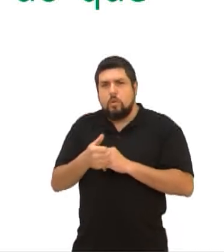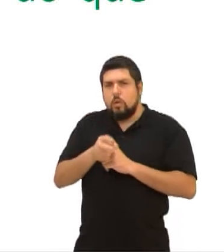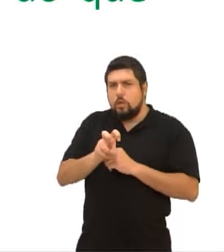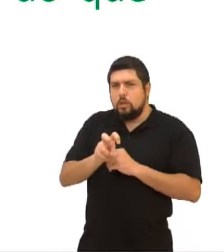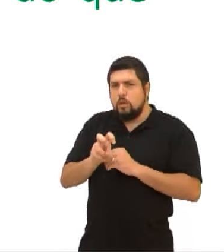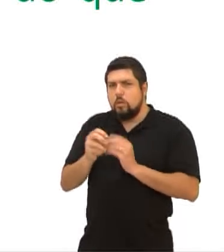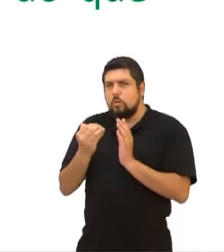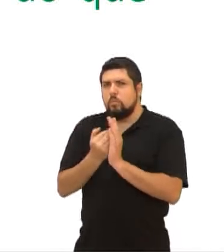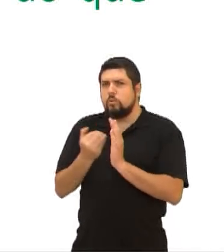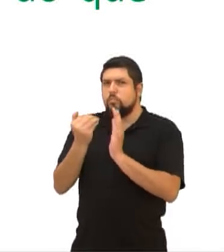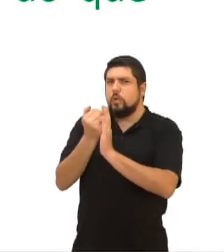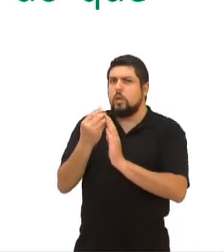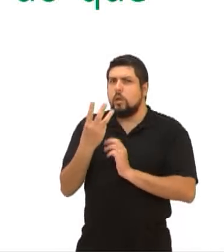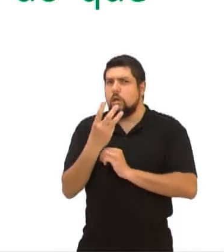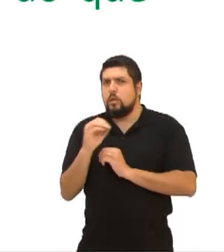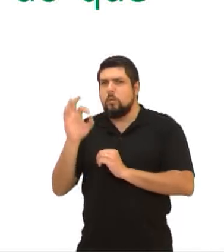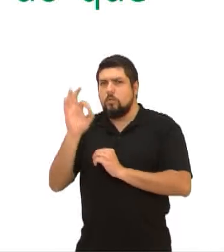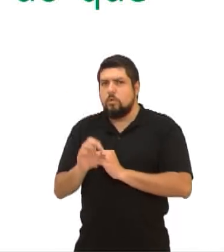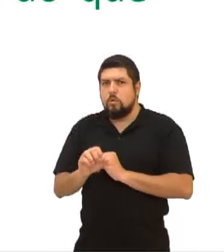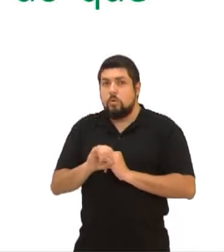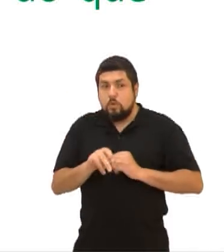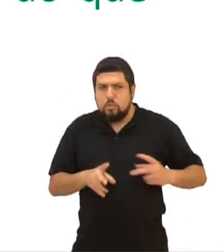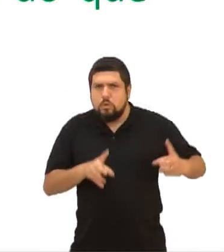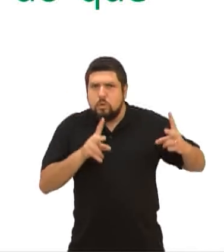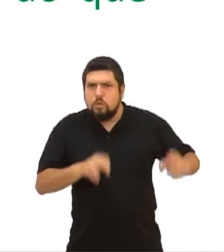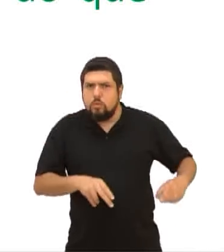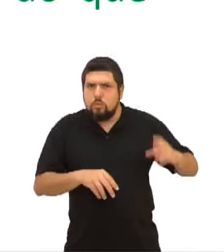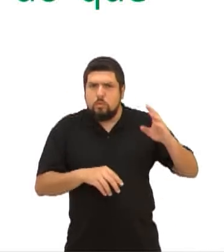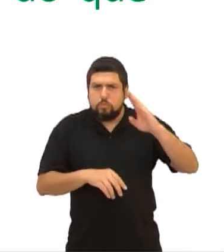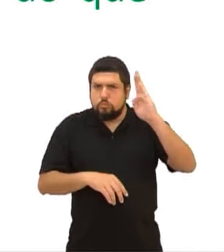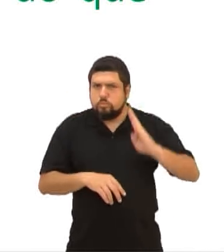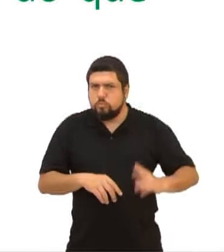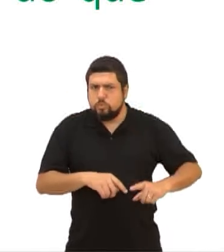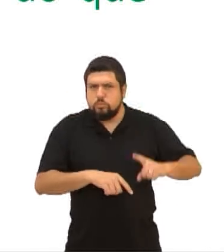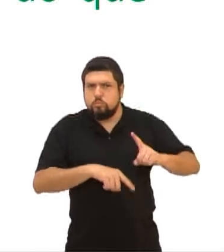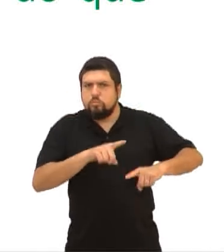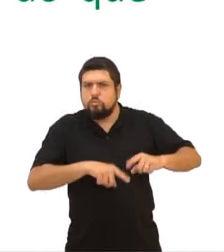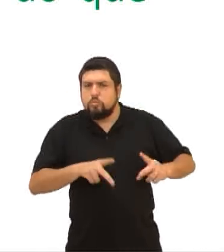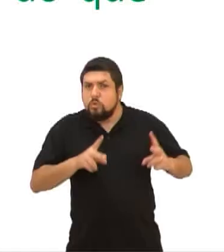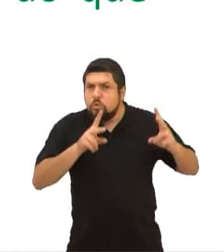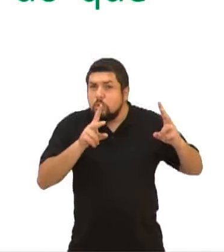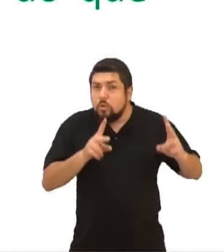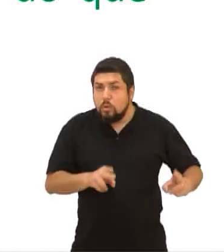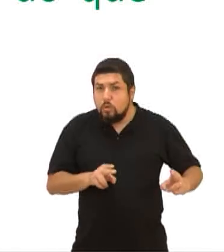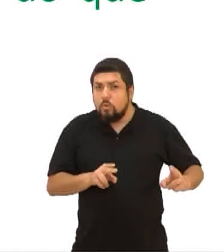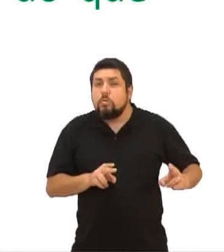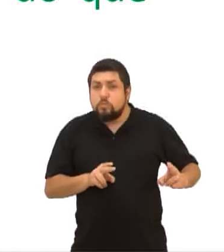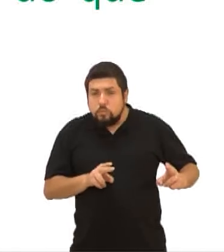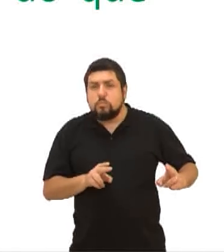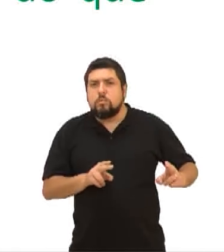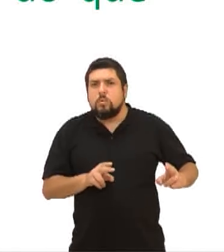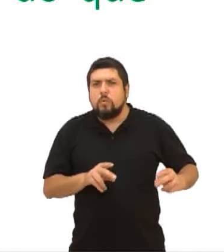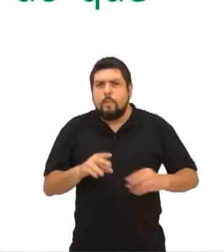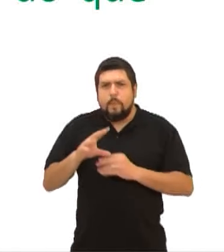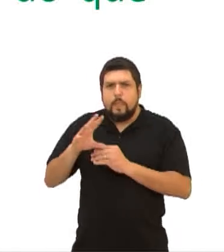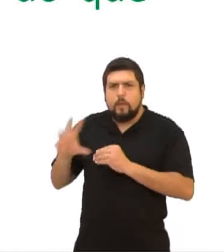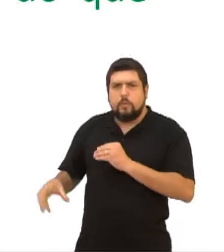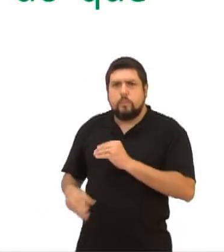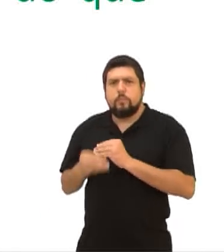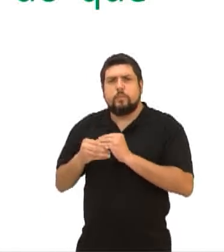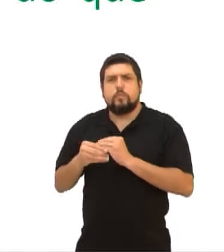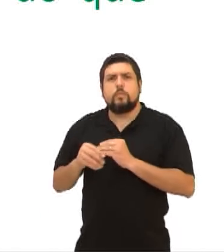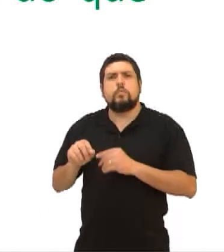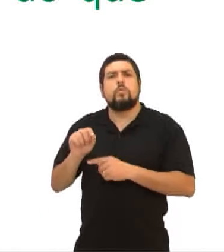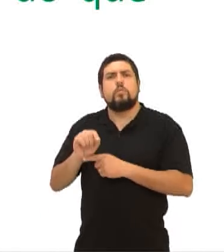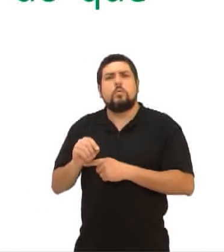ser 30%, e se houvesse um produto fabricado no Brasil similar ao que você quisesse importar, esse imposto da